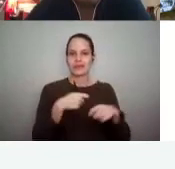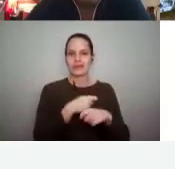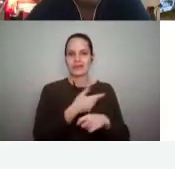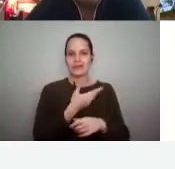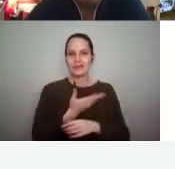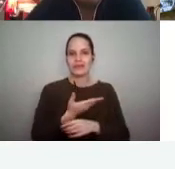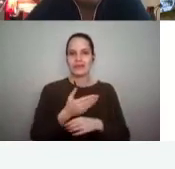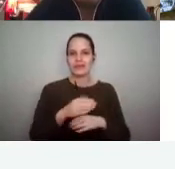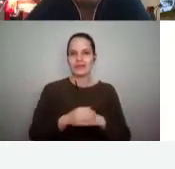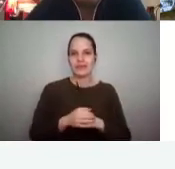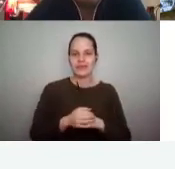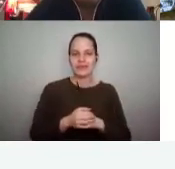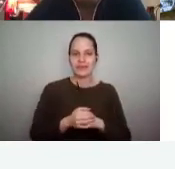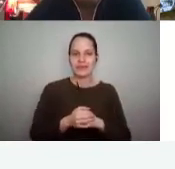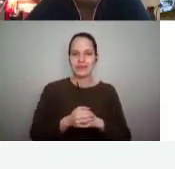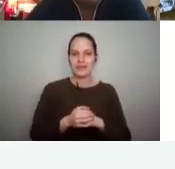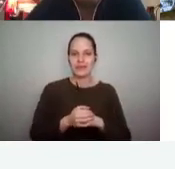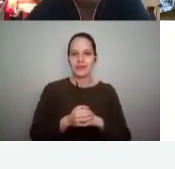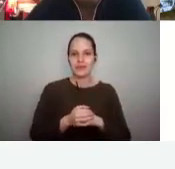gente.